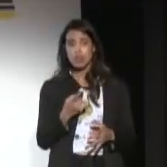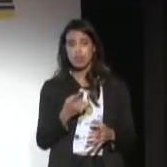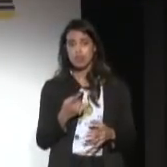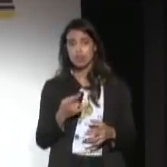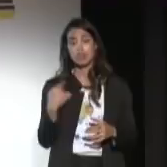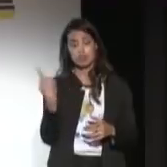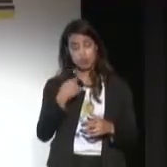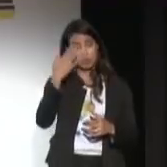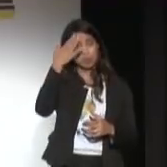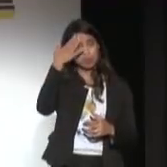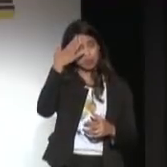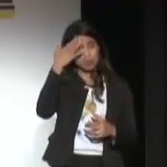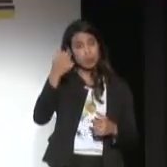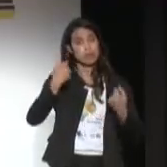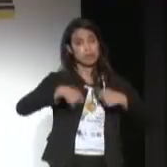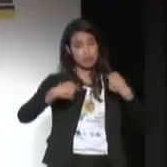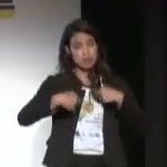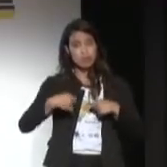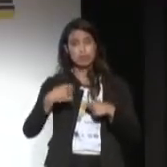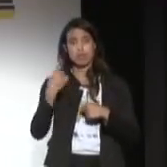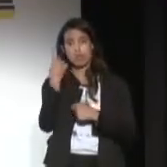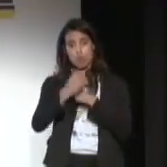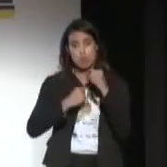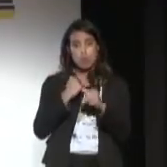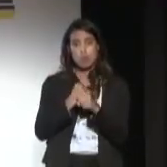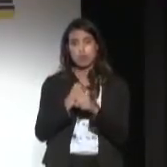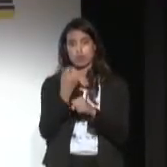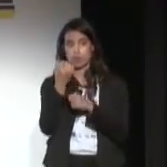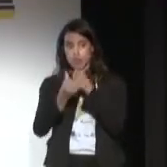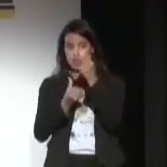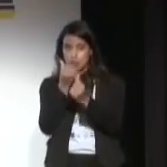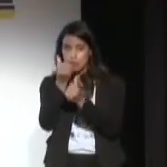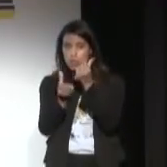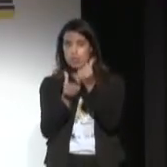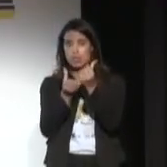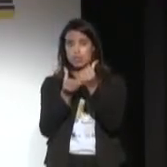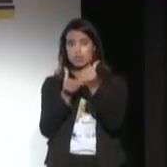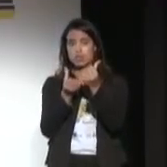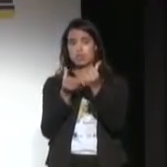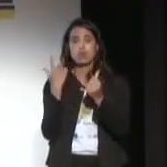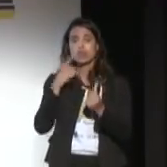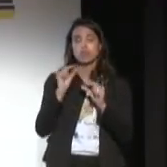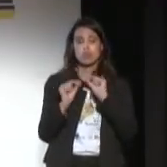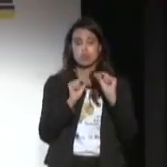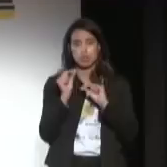6 meses, em um ano, em 2 anos. E outra questão...